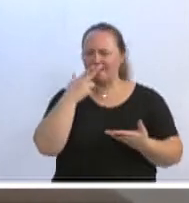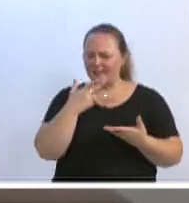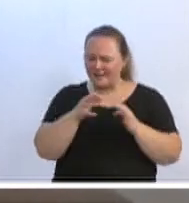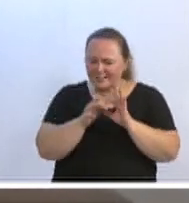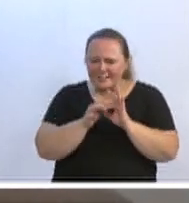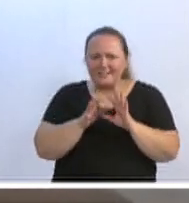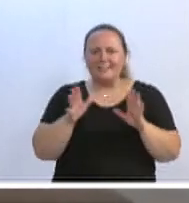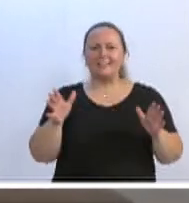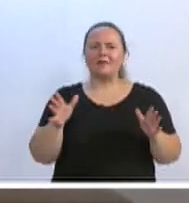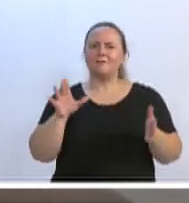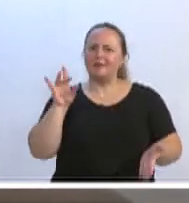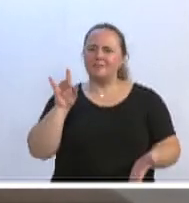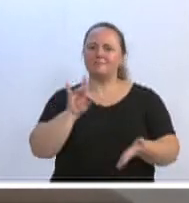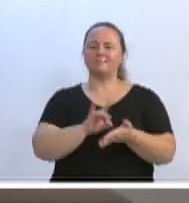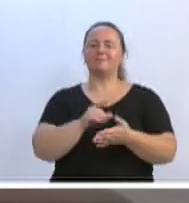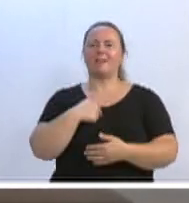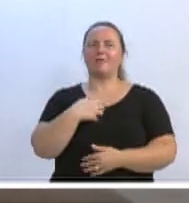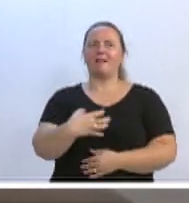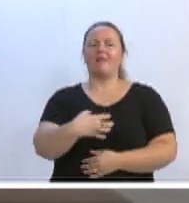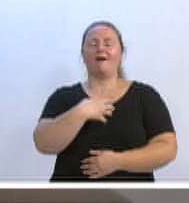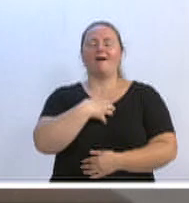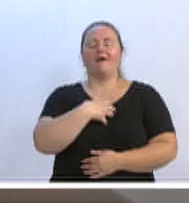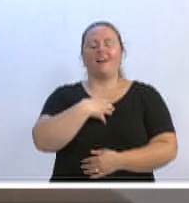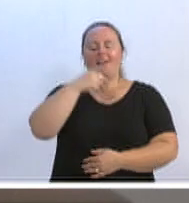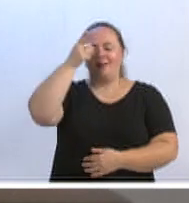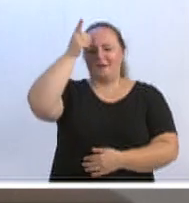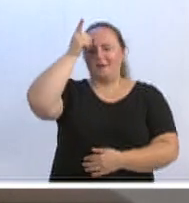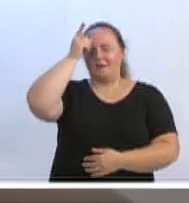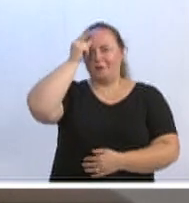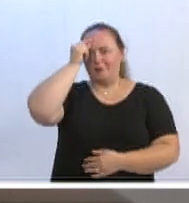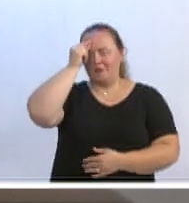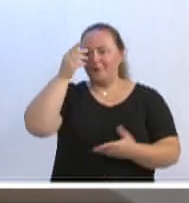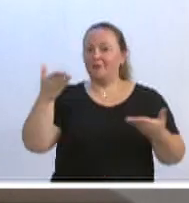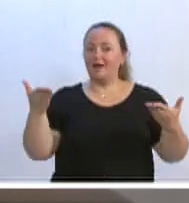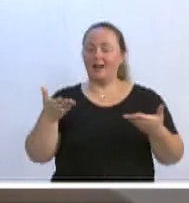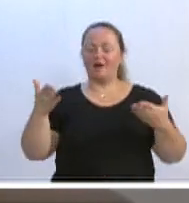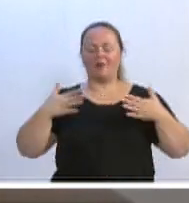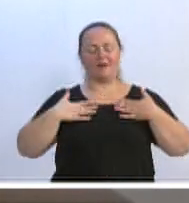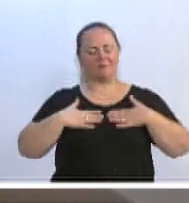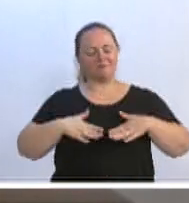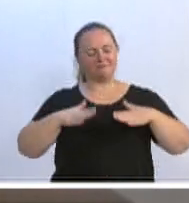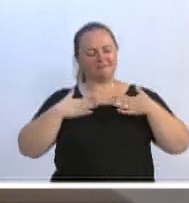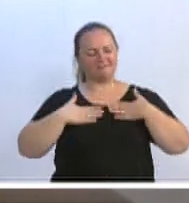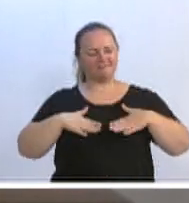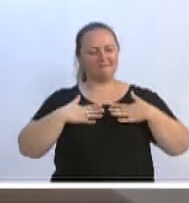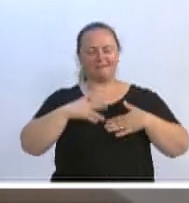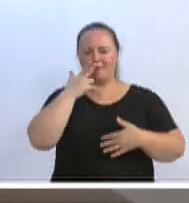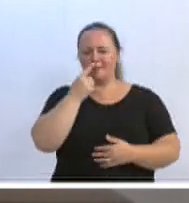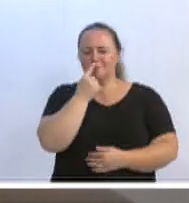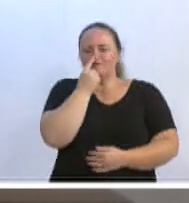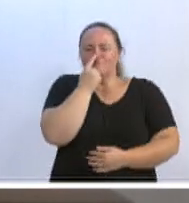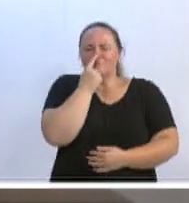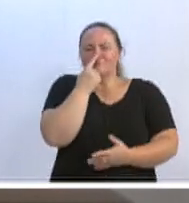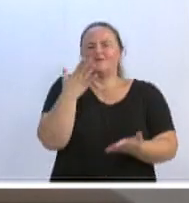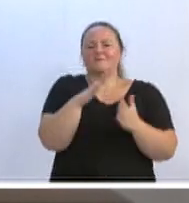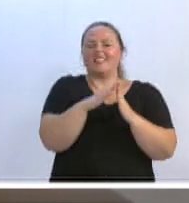eu confesso que eu fiquei mais à vontade, eu estou me sentindo mais em casa.